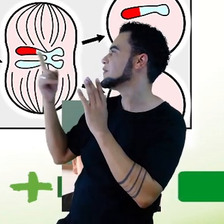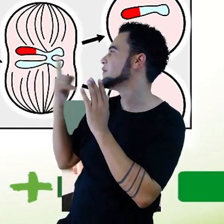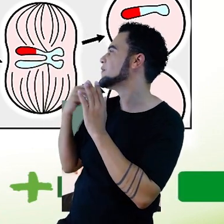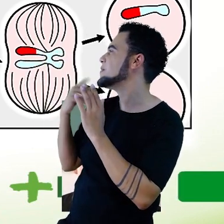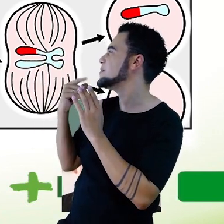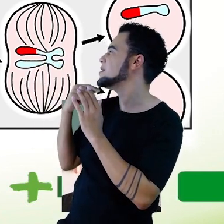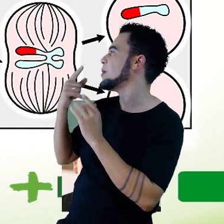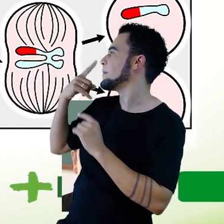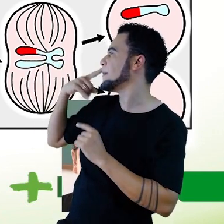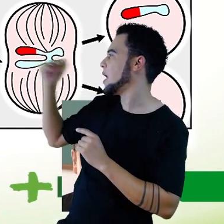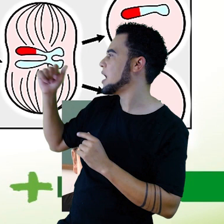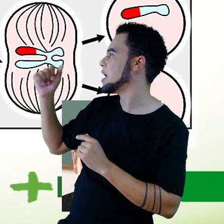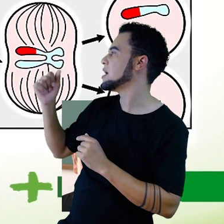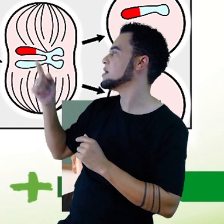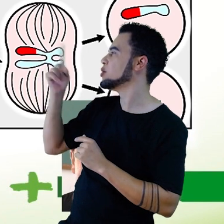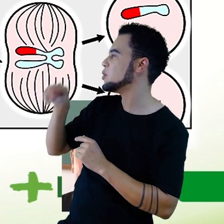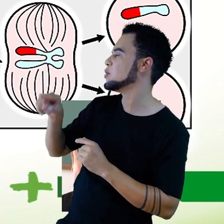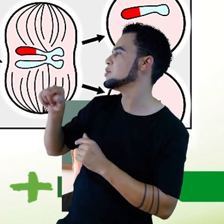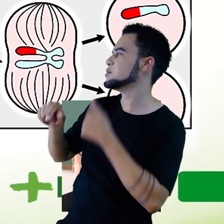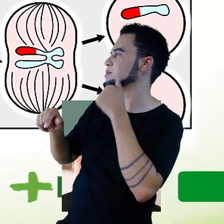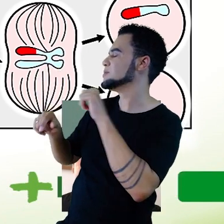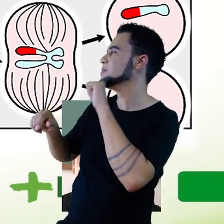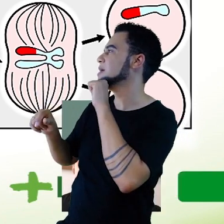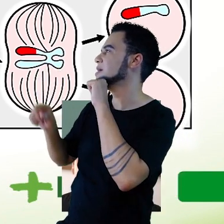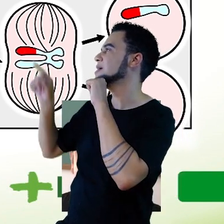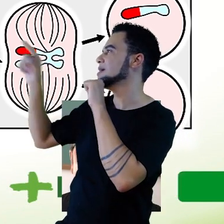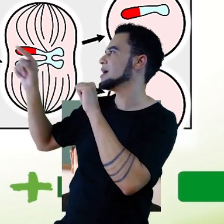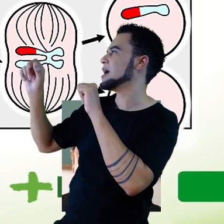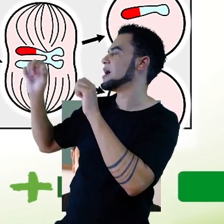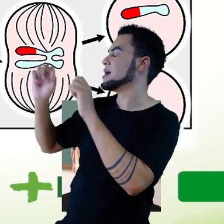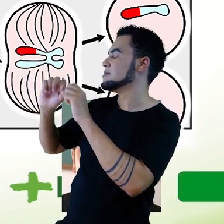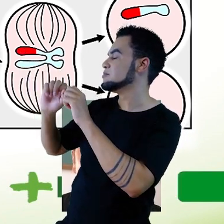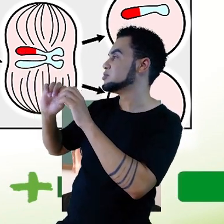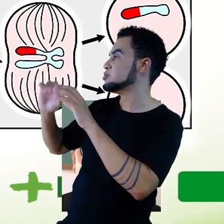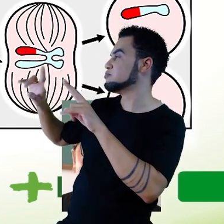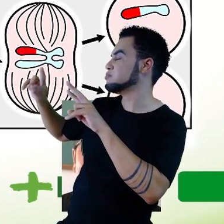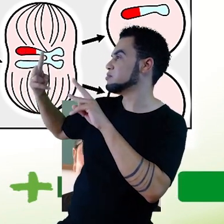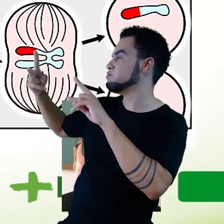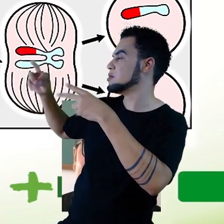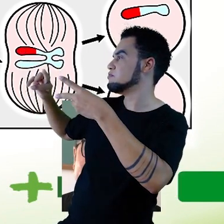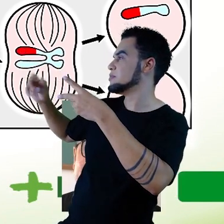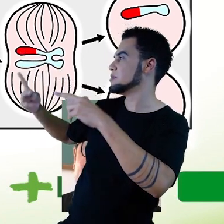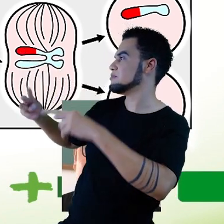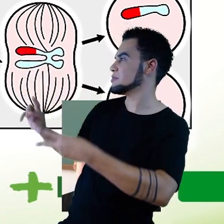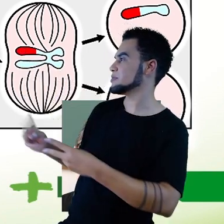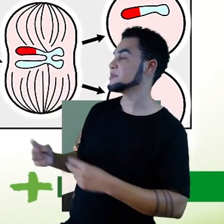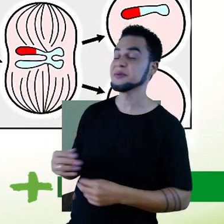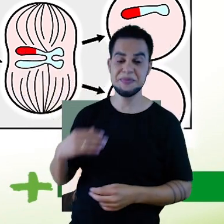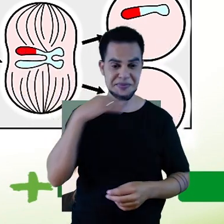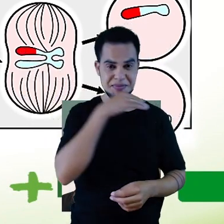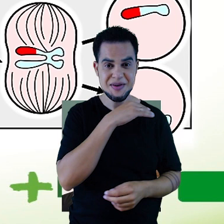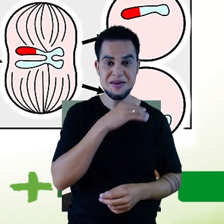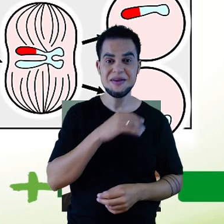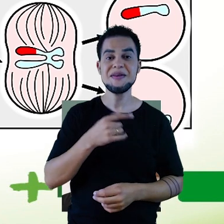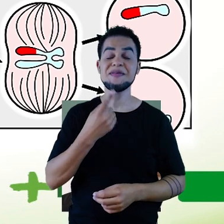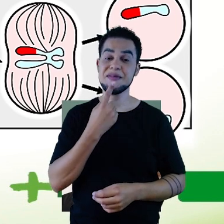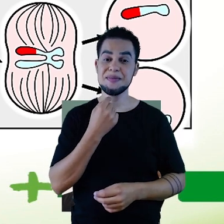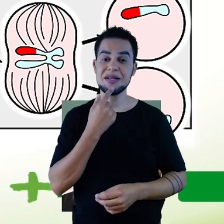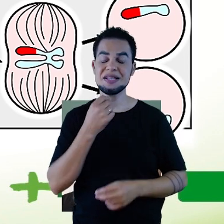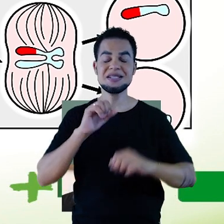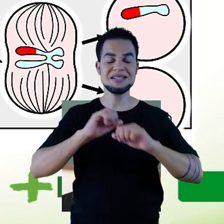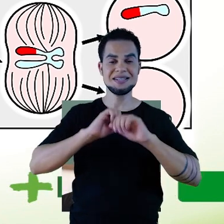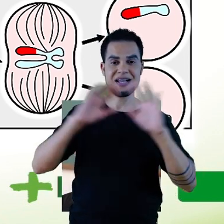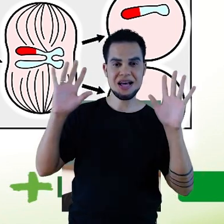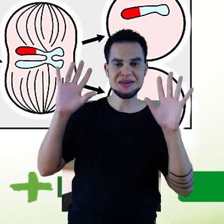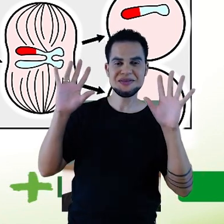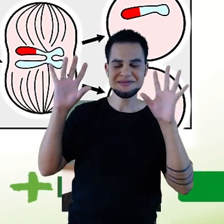paterno e esse azulzinho aqui o materno. Então isso aqui é uma célula mãe. Lá, ela replicou o cromossomo, ó. Repare que tem 2 vermelhinhos, 2 clarinhos,